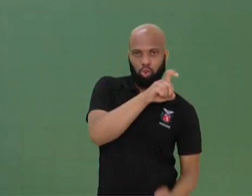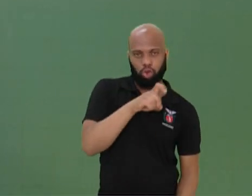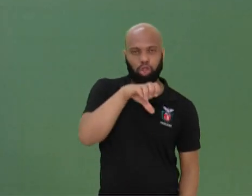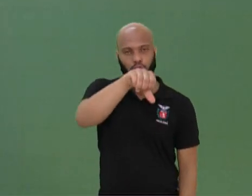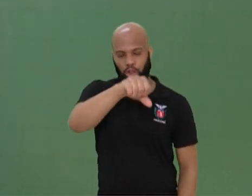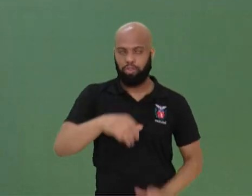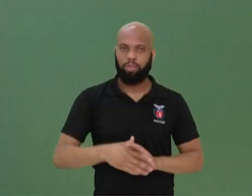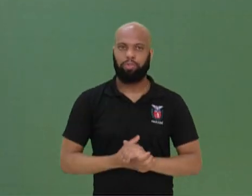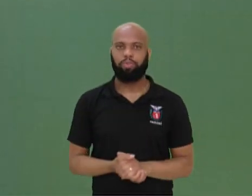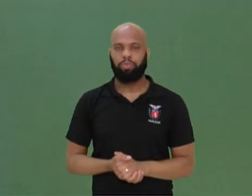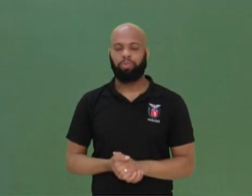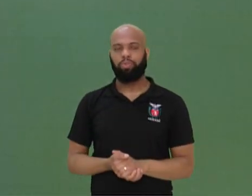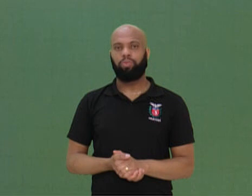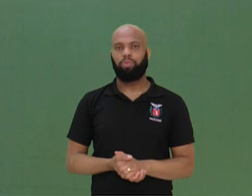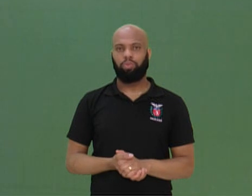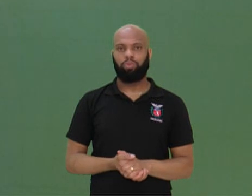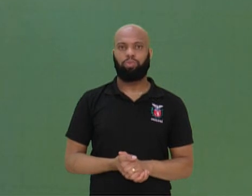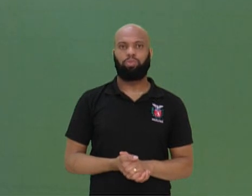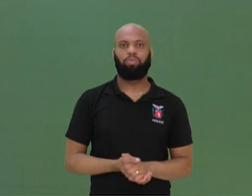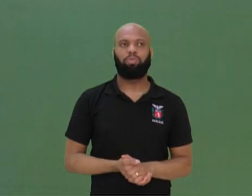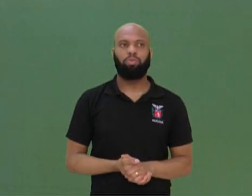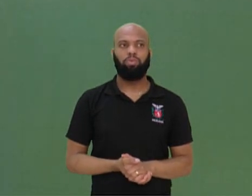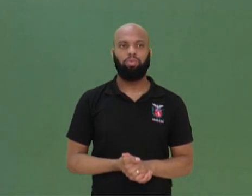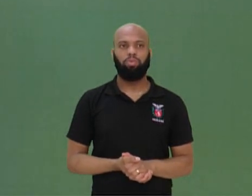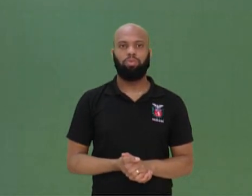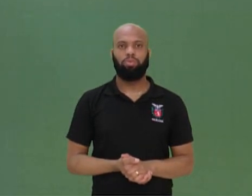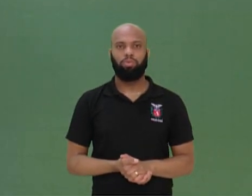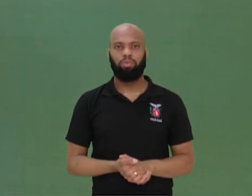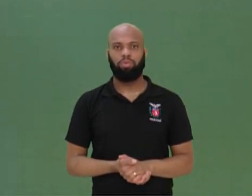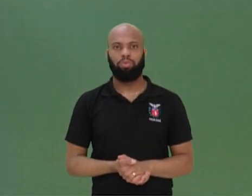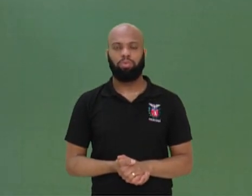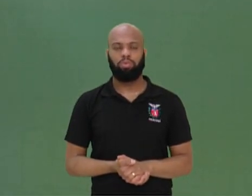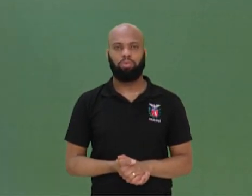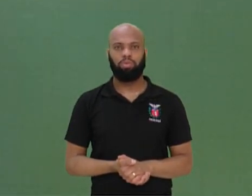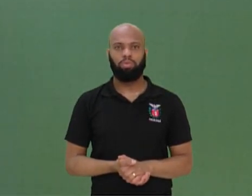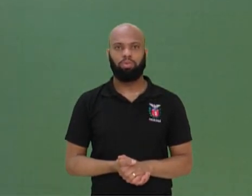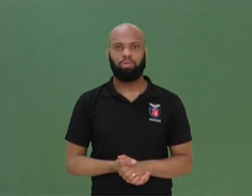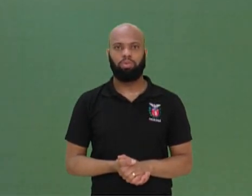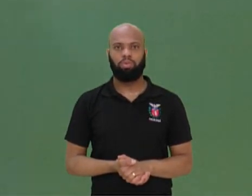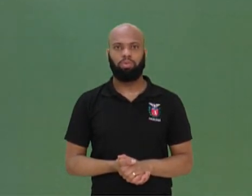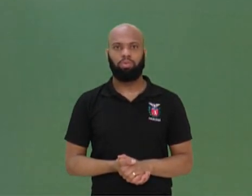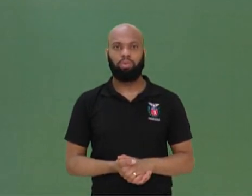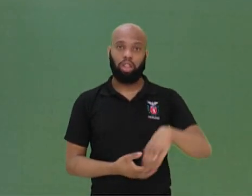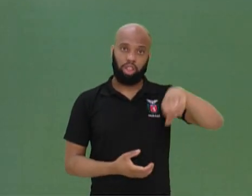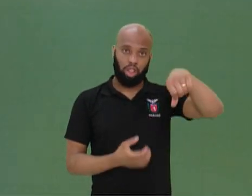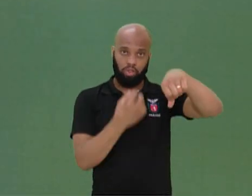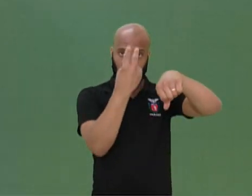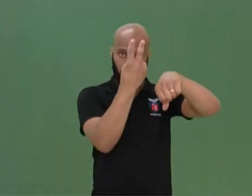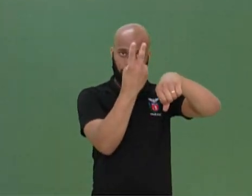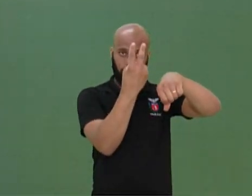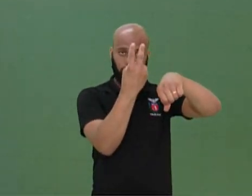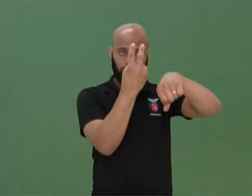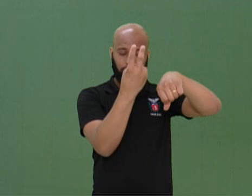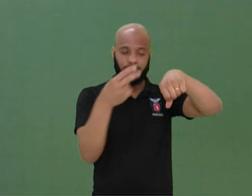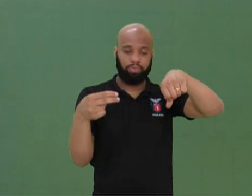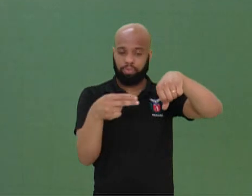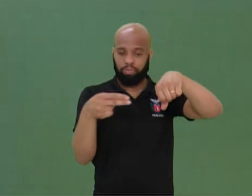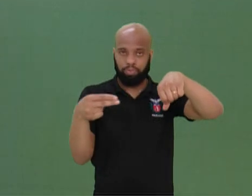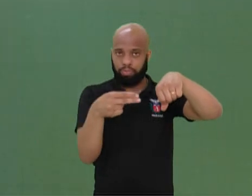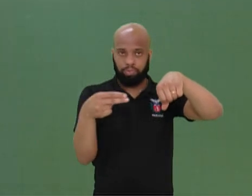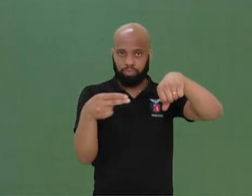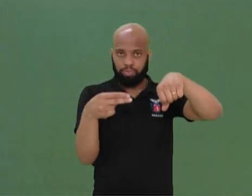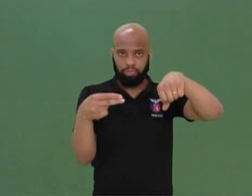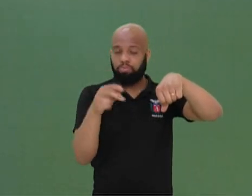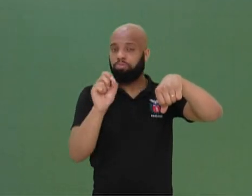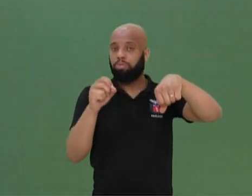x, 9. Certo? Bom, então vai ficar y igual a 9 elevado ao quadrado é